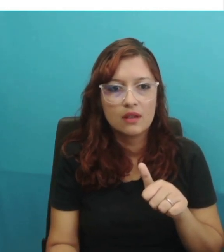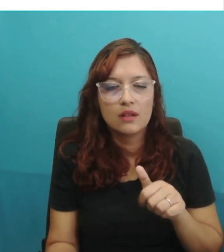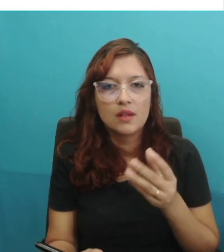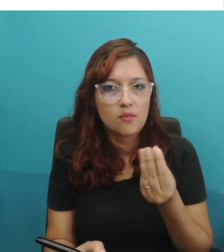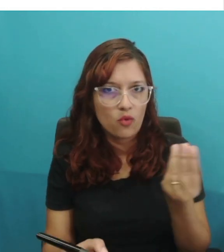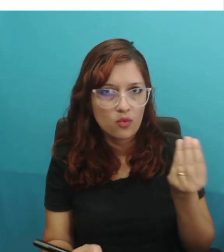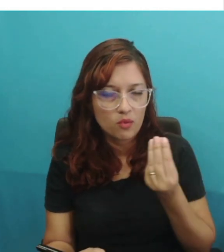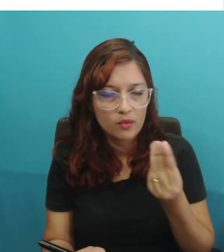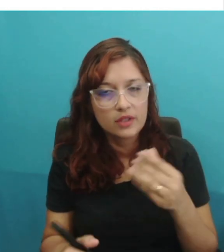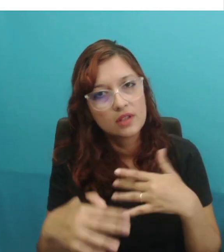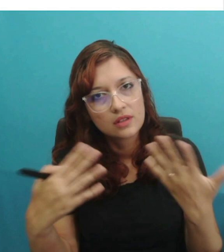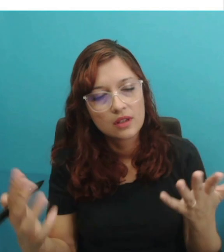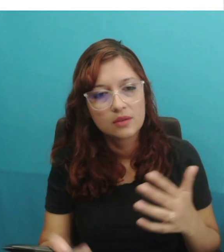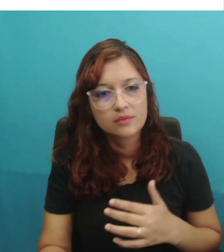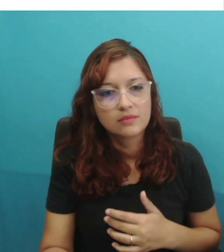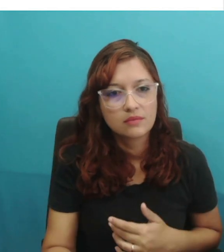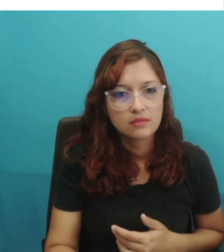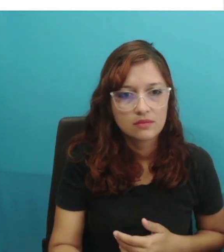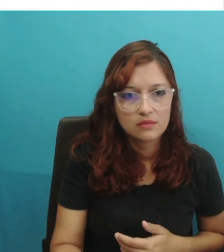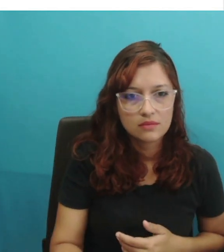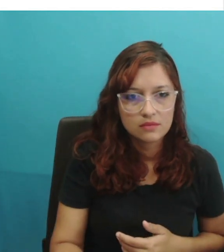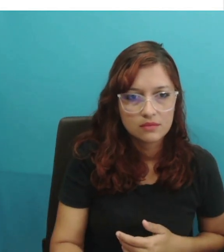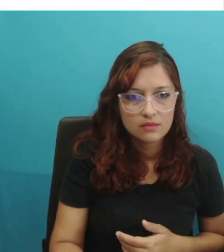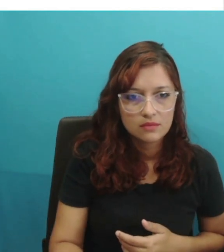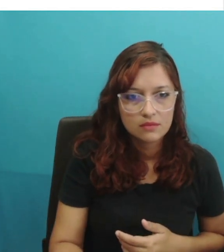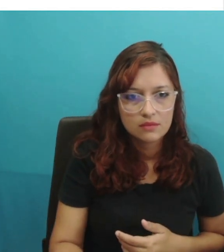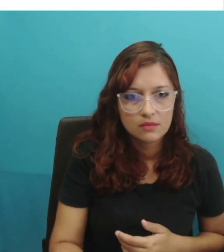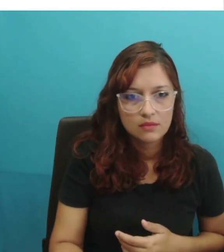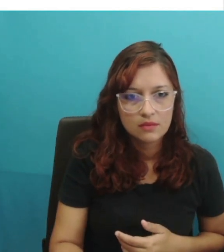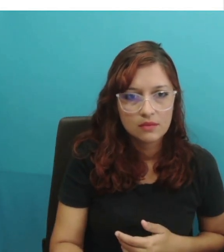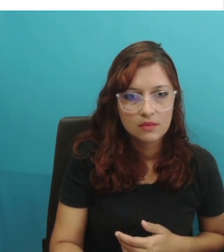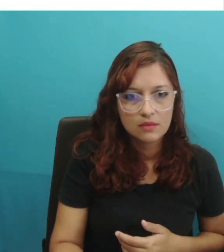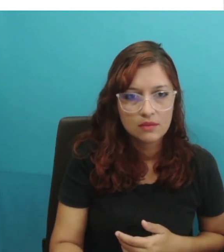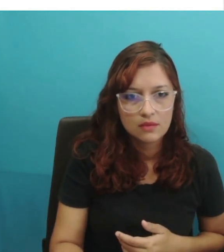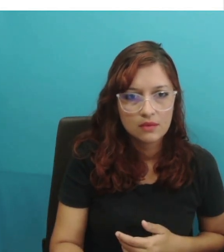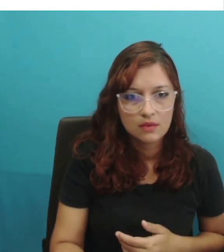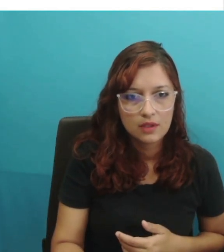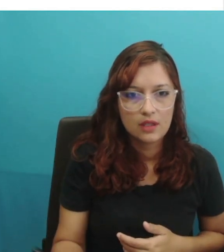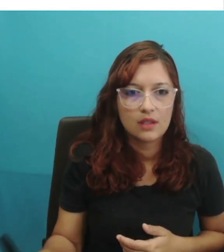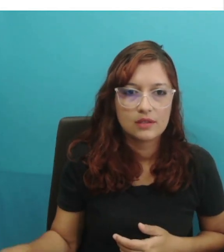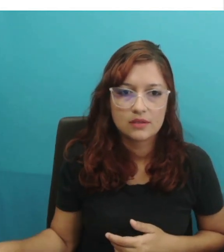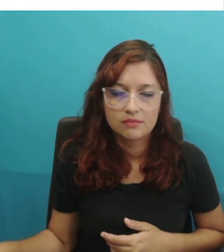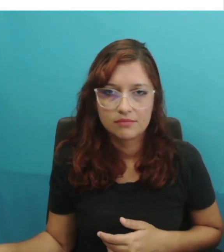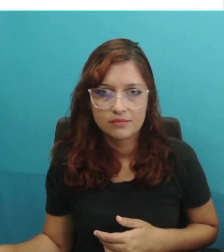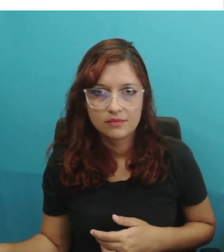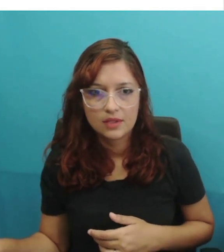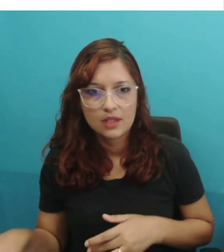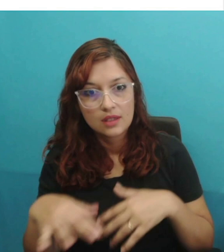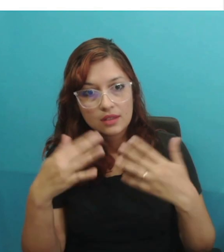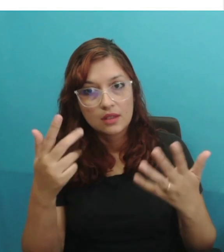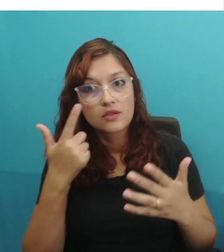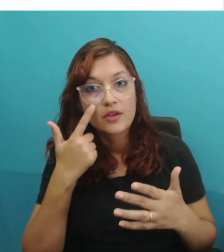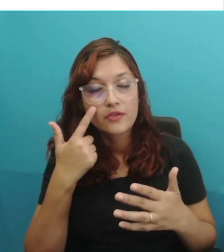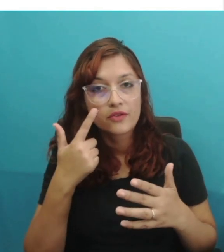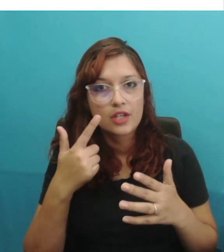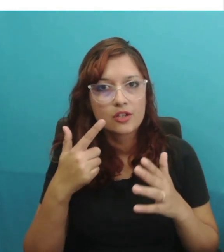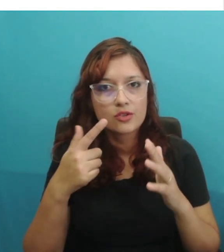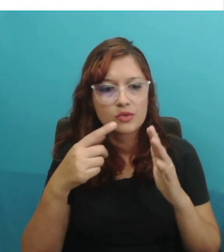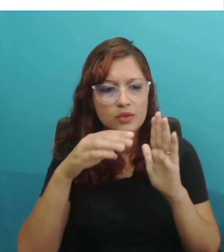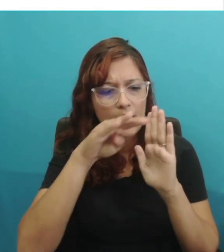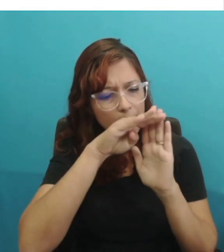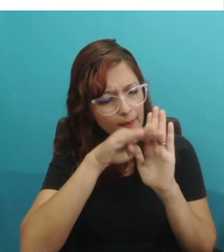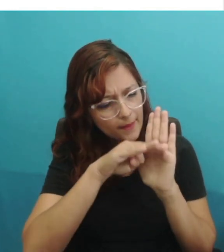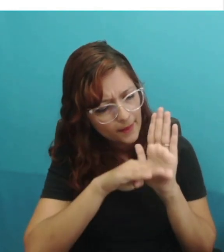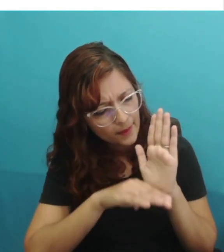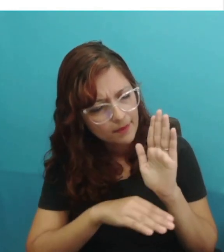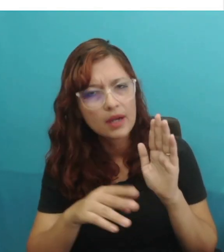Tá no feminino, no plural. Então, eu posso substituir por elas.